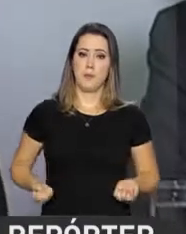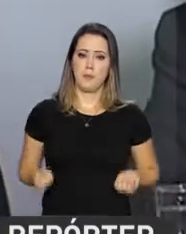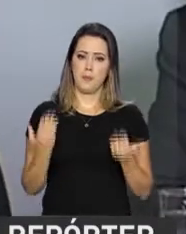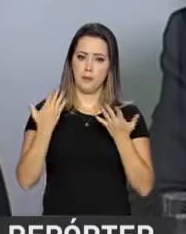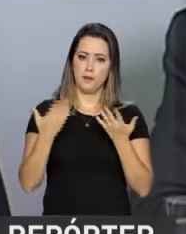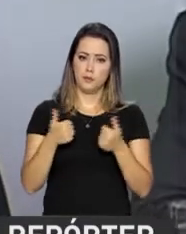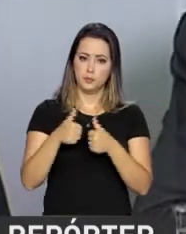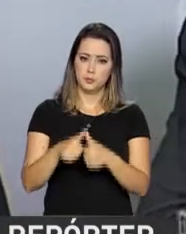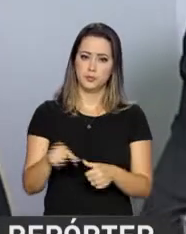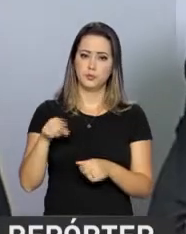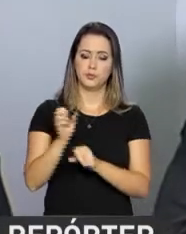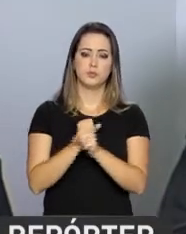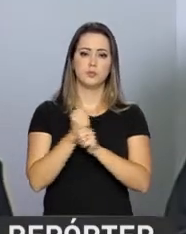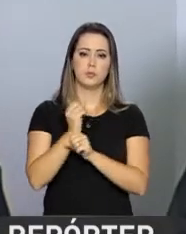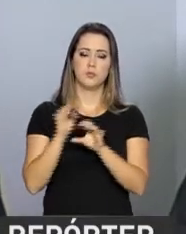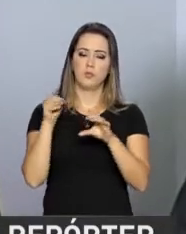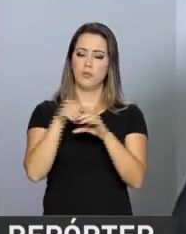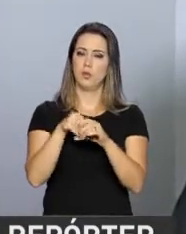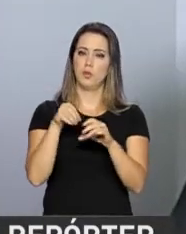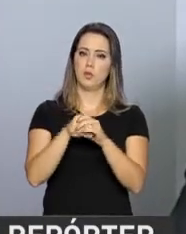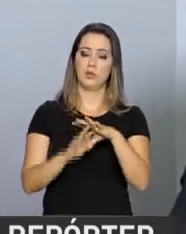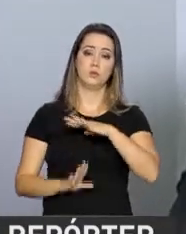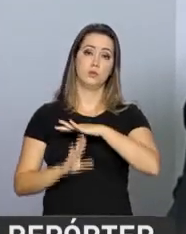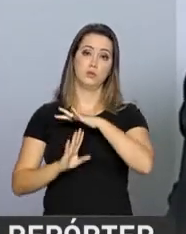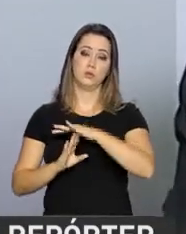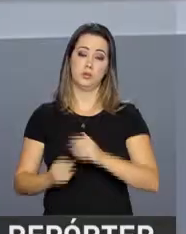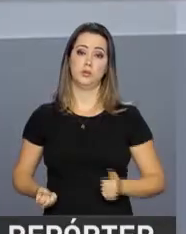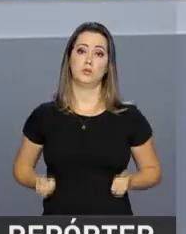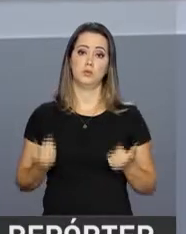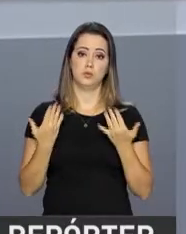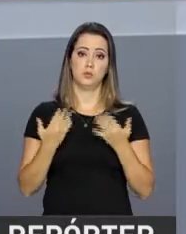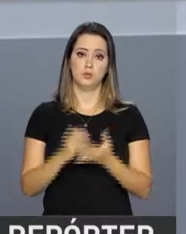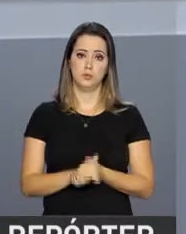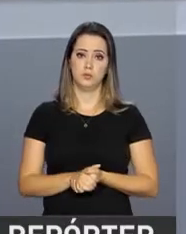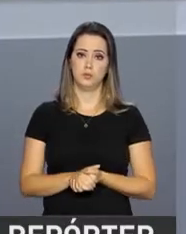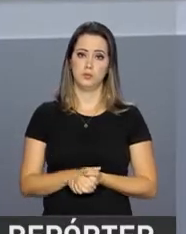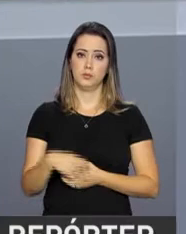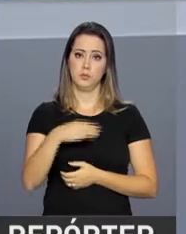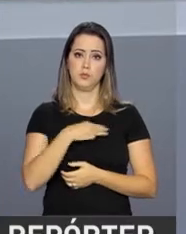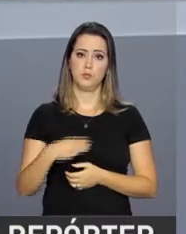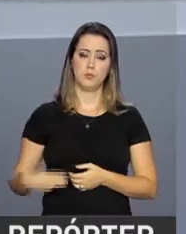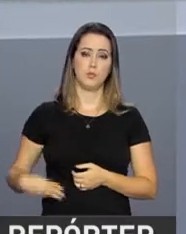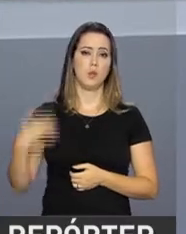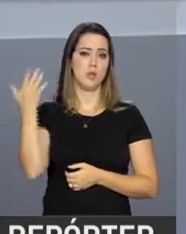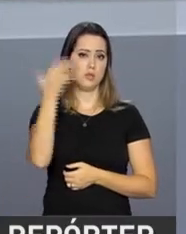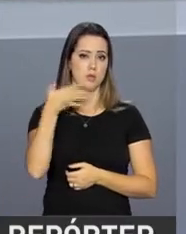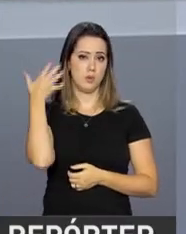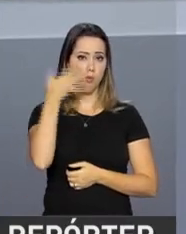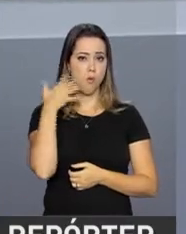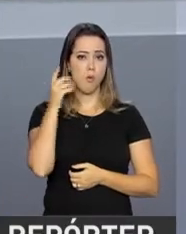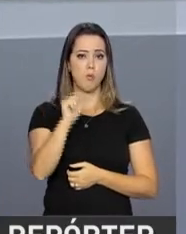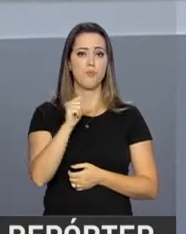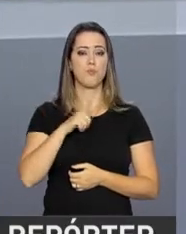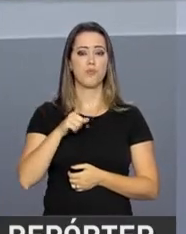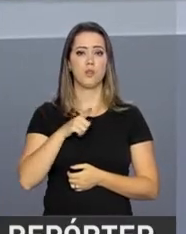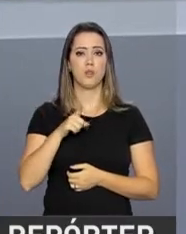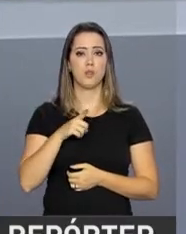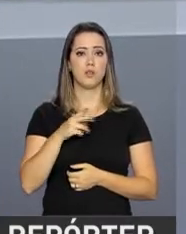estarão para este ano dentro do teto do gasto. O ministro também explicou que há uma reserva